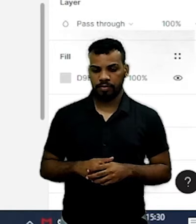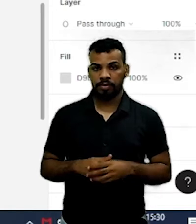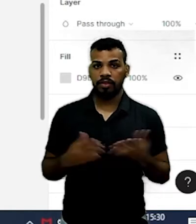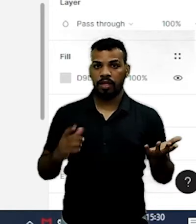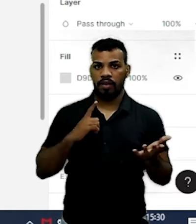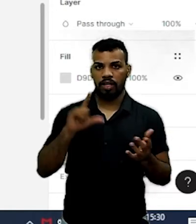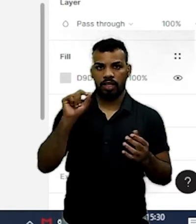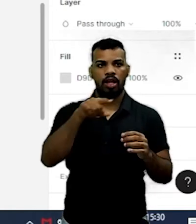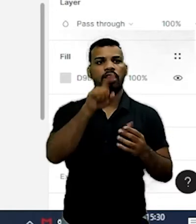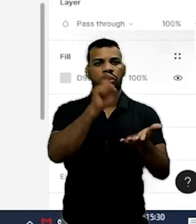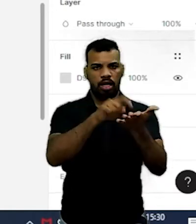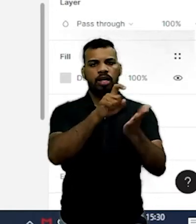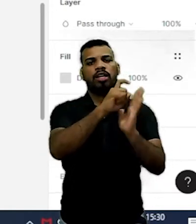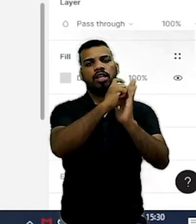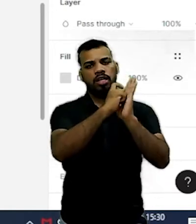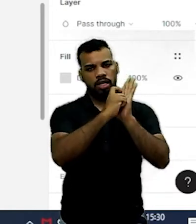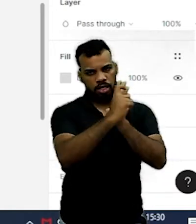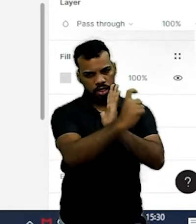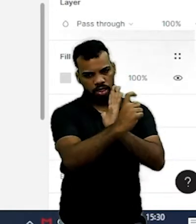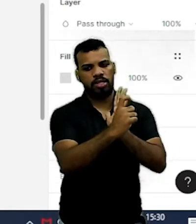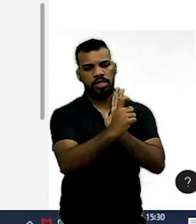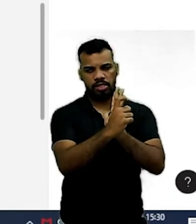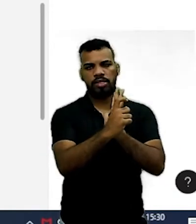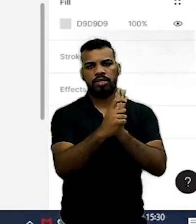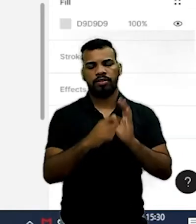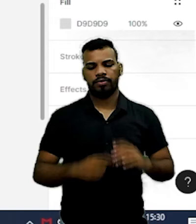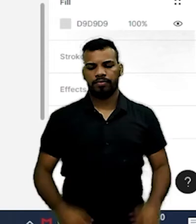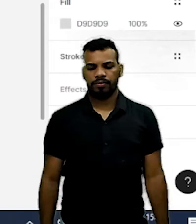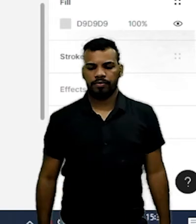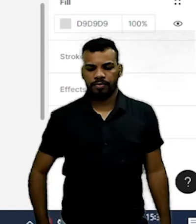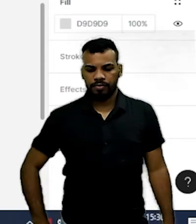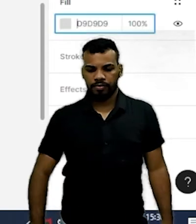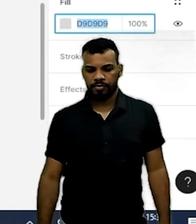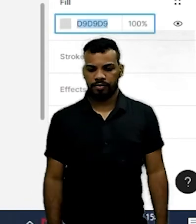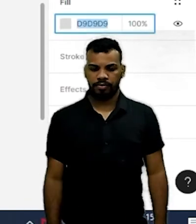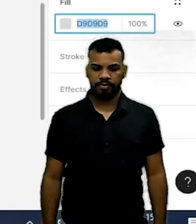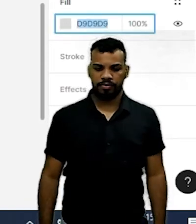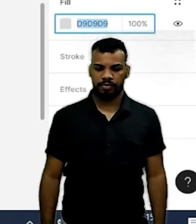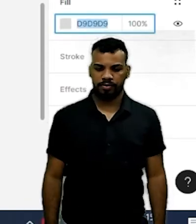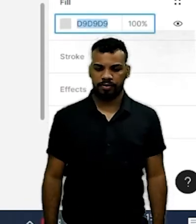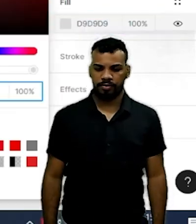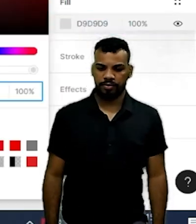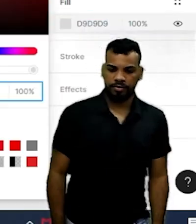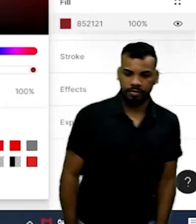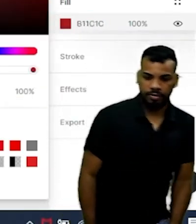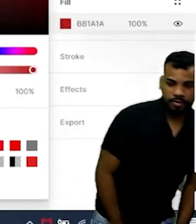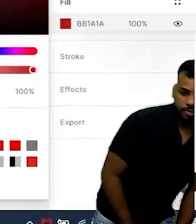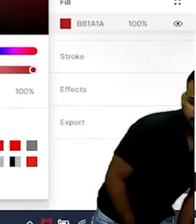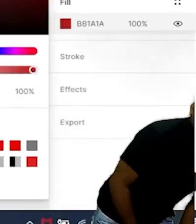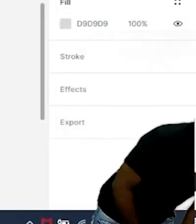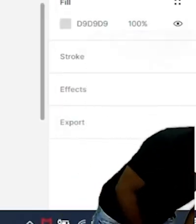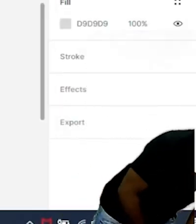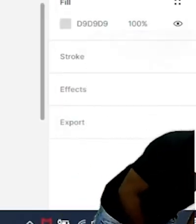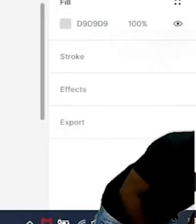selecionei esses 3. Aí, digamos que eu quero, deixa eu até mudar a cor deles para mais fácil.